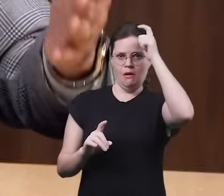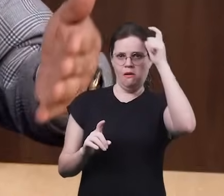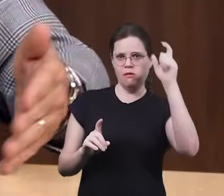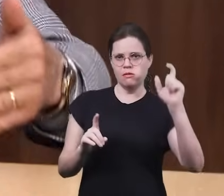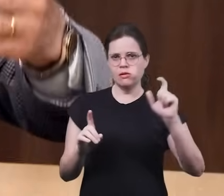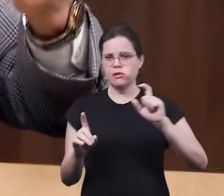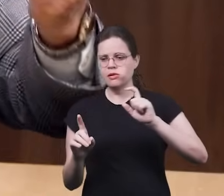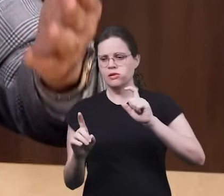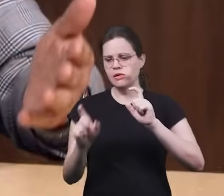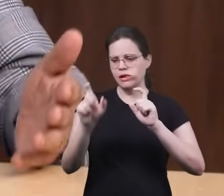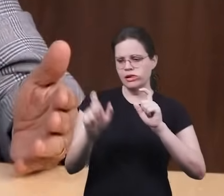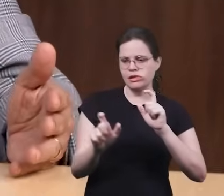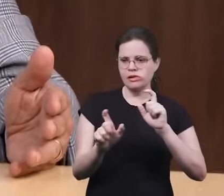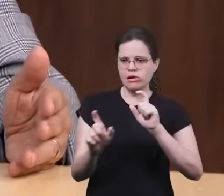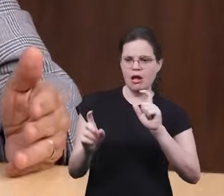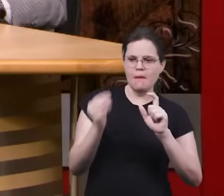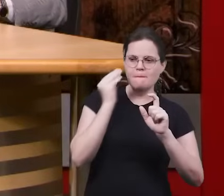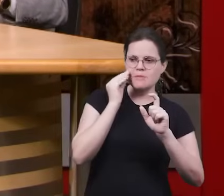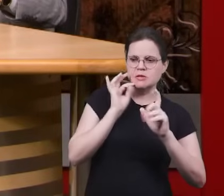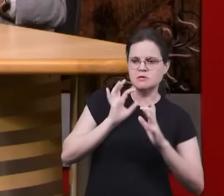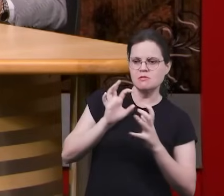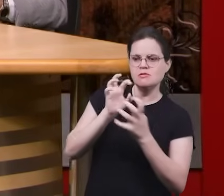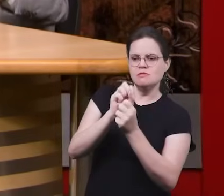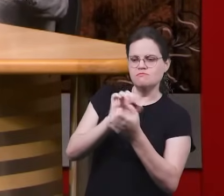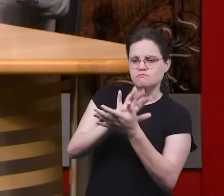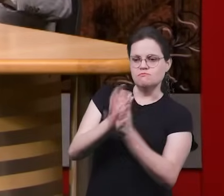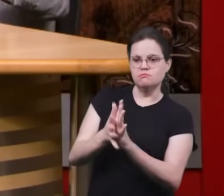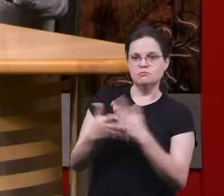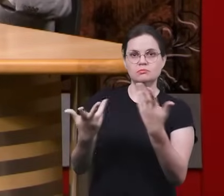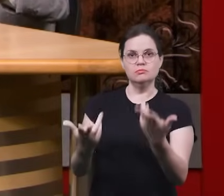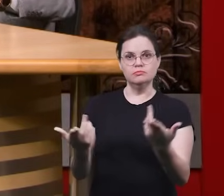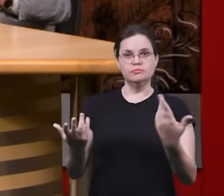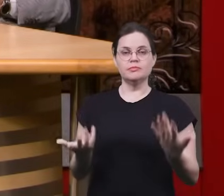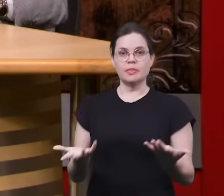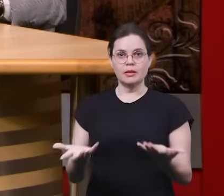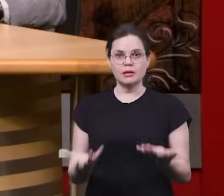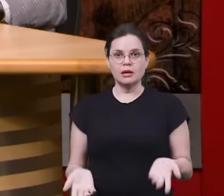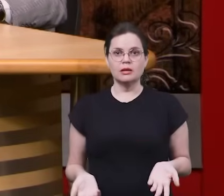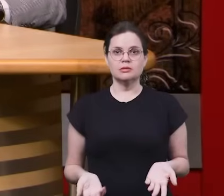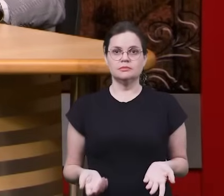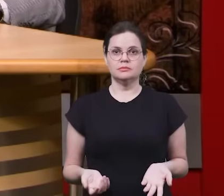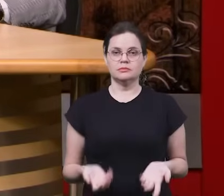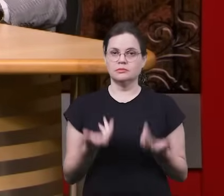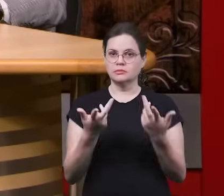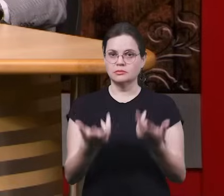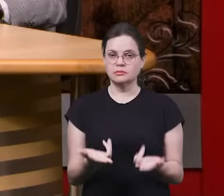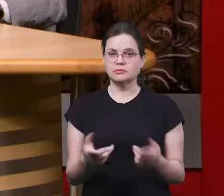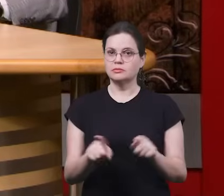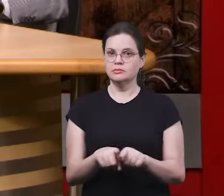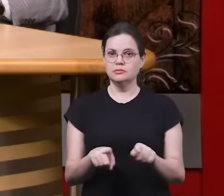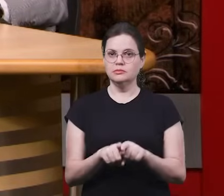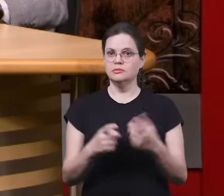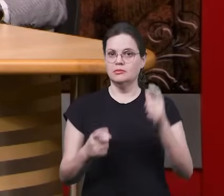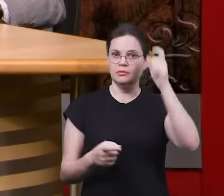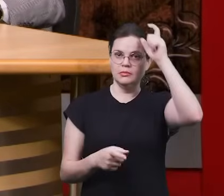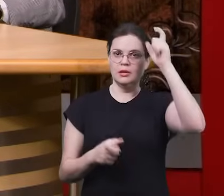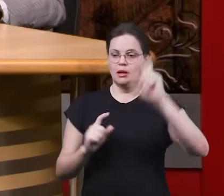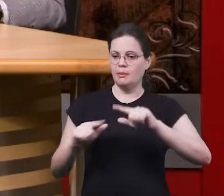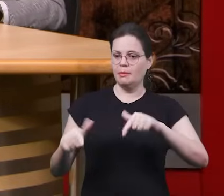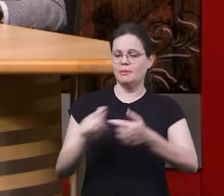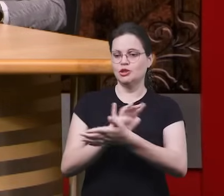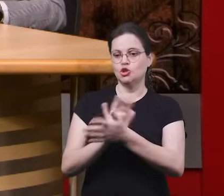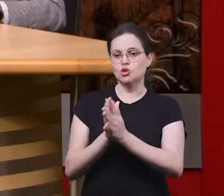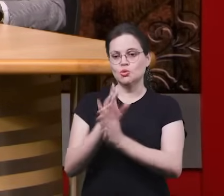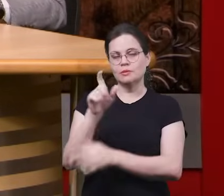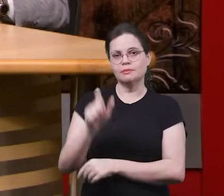de vós, bramando como leão. Bramando como leão, procurando a quem possa tragar. Então, o pastor tem que estar